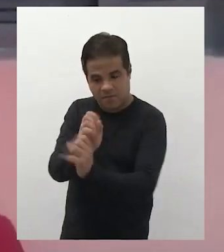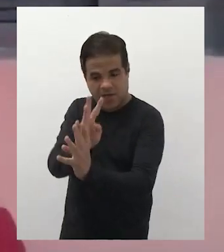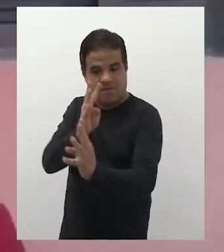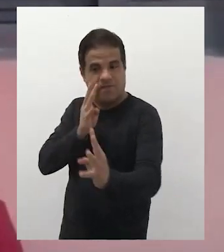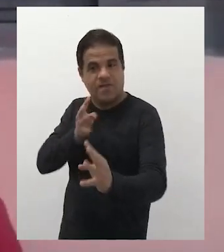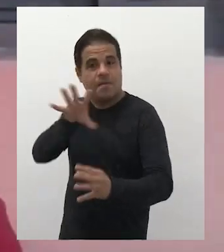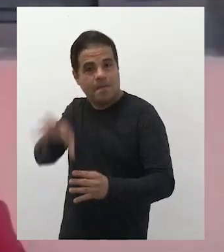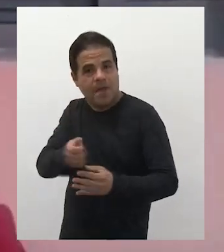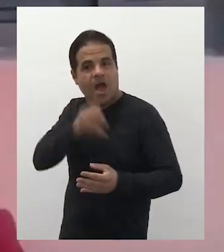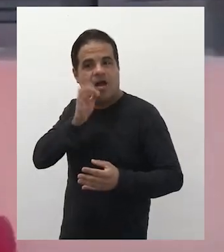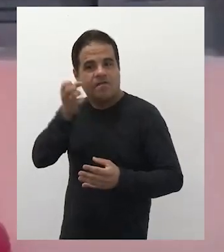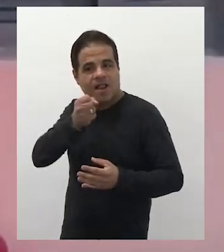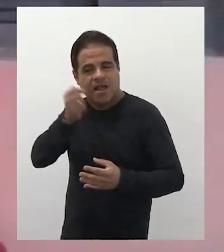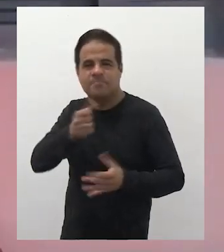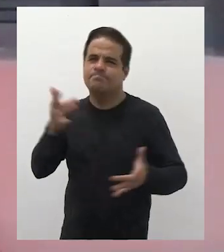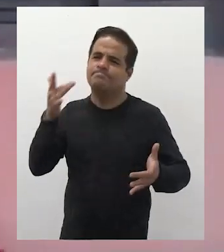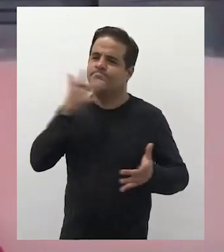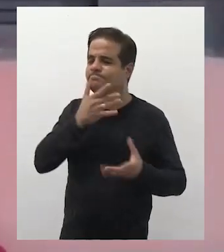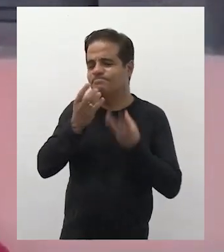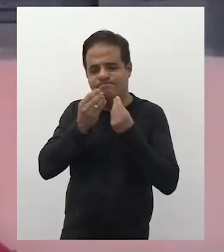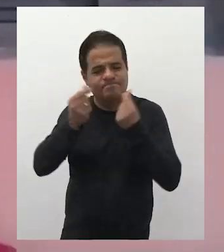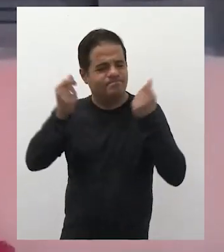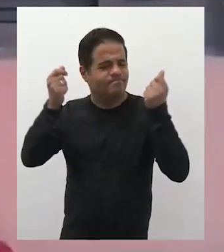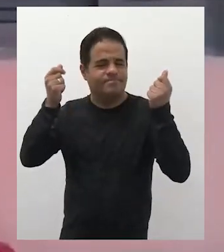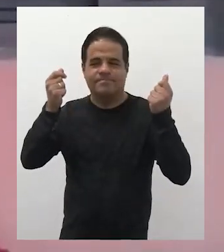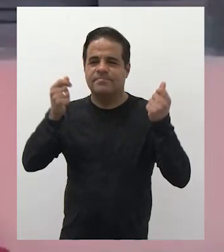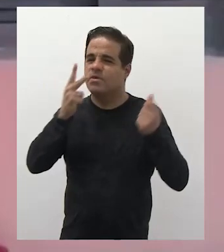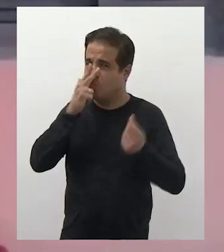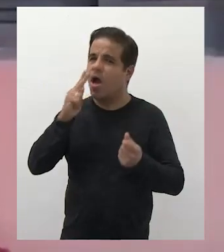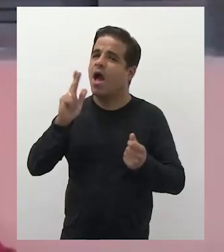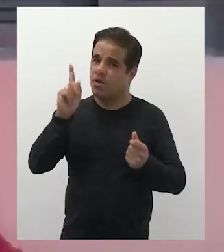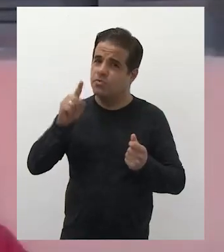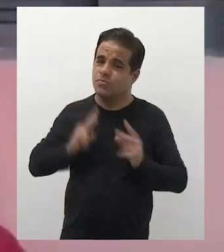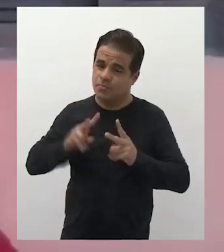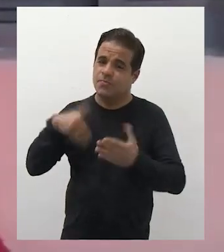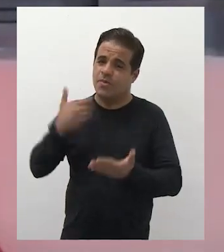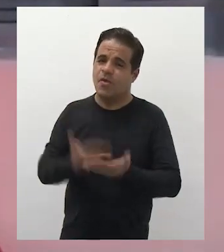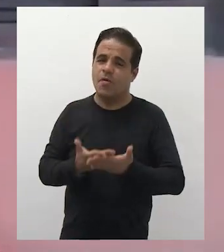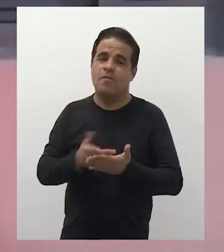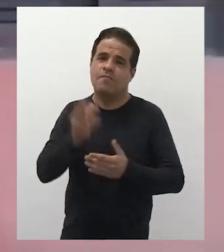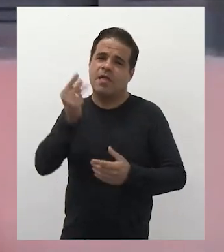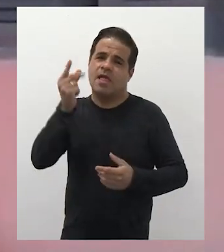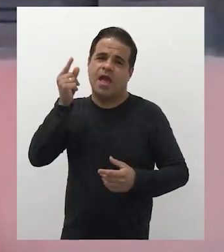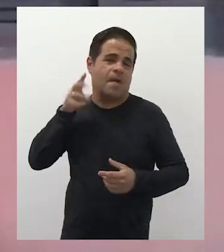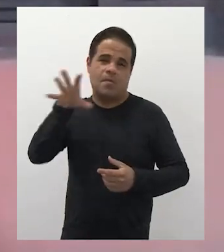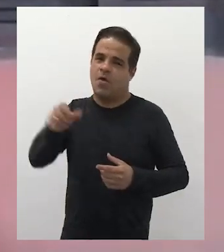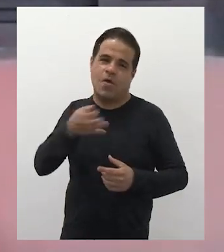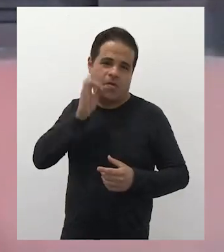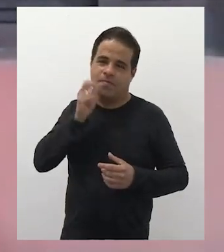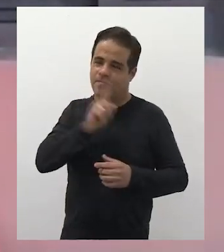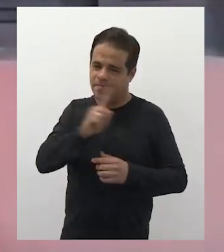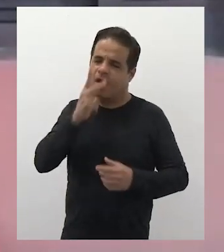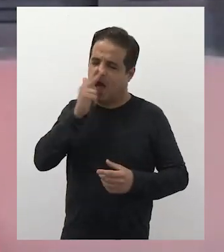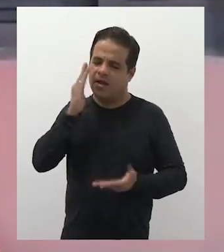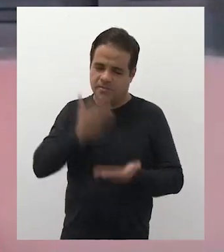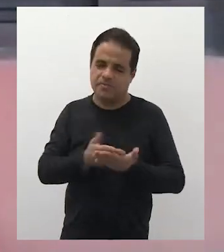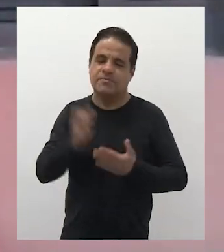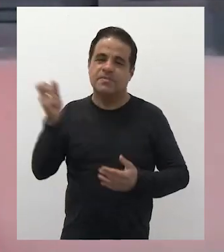com leite, que era maravilhoso, viu? Deve ser ainda, faz tempo que eu não tomo, mas deve ser.